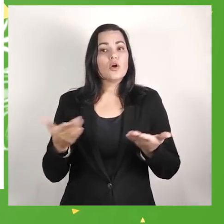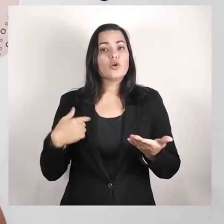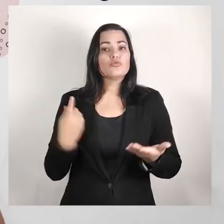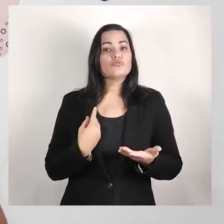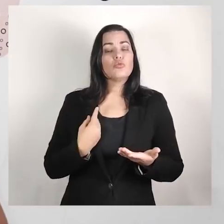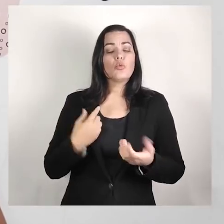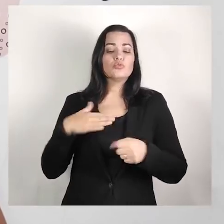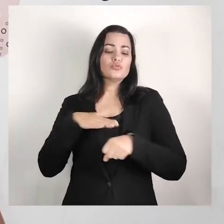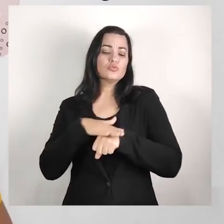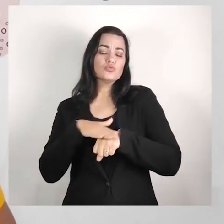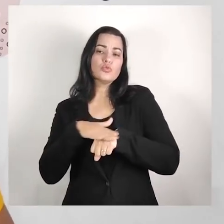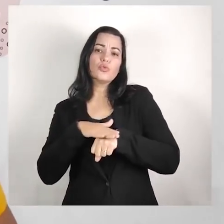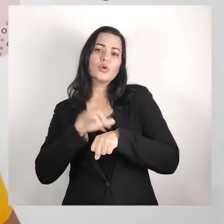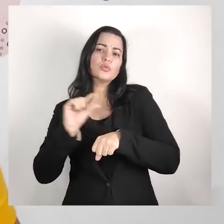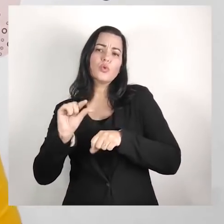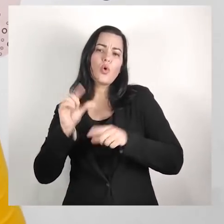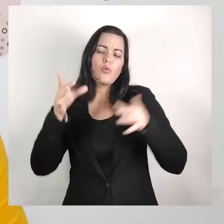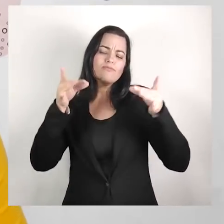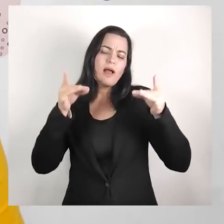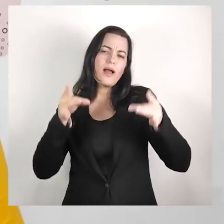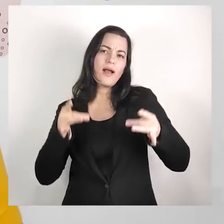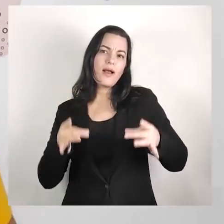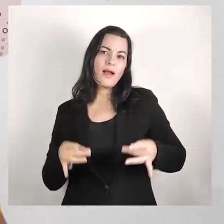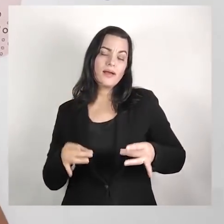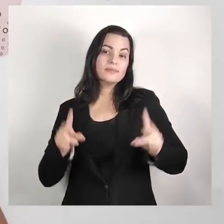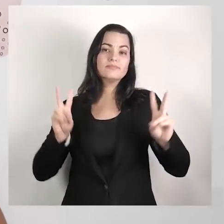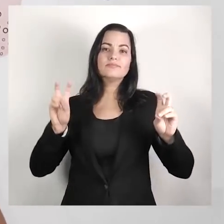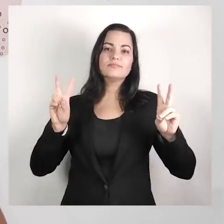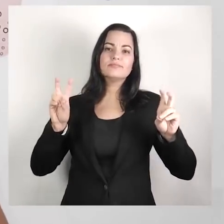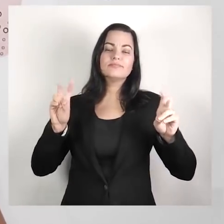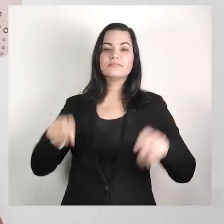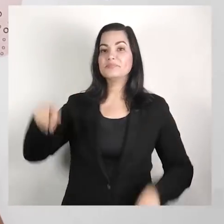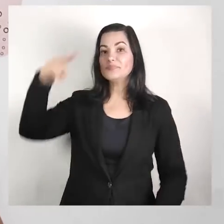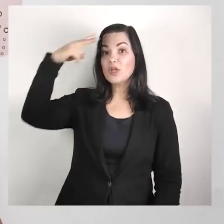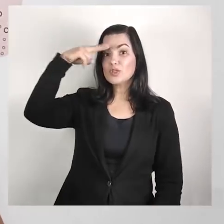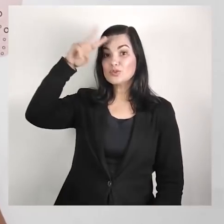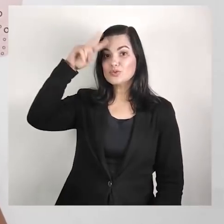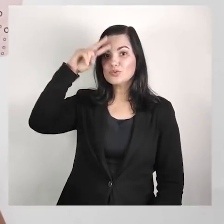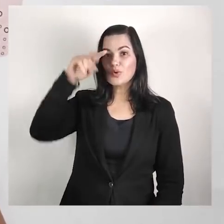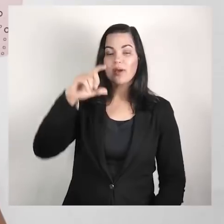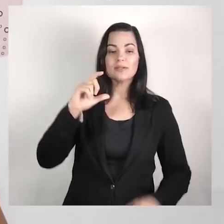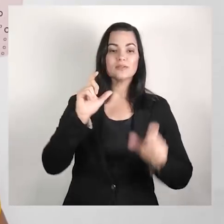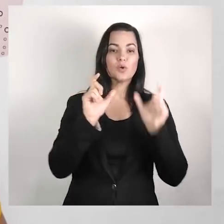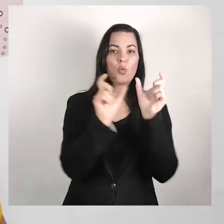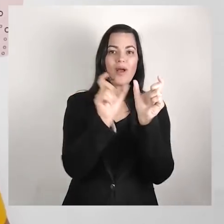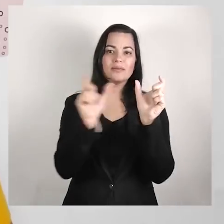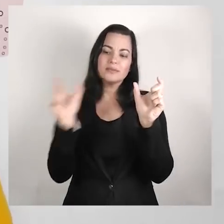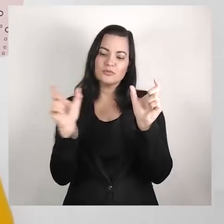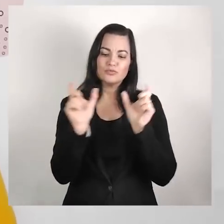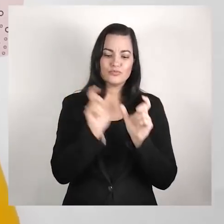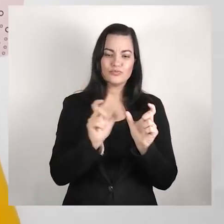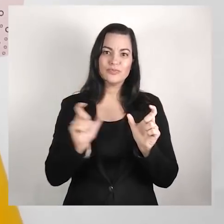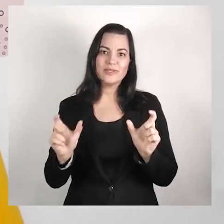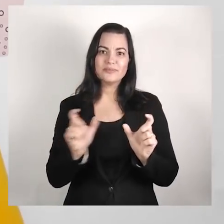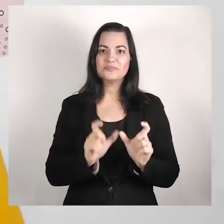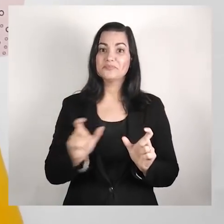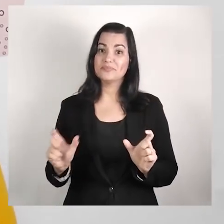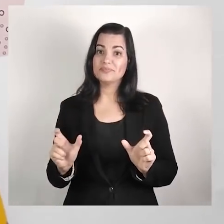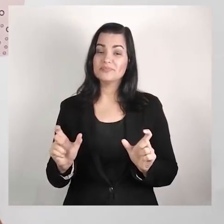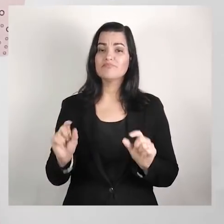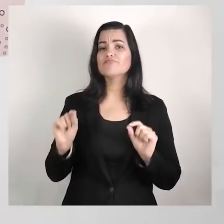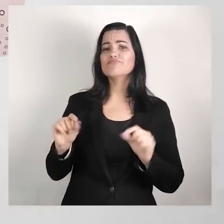Então vamos lá. Vamos falar com um pouquinho mais de detalhes sobre as histórias em